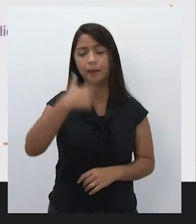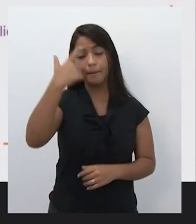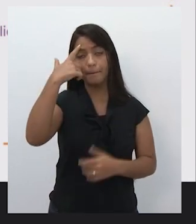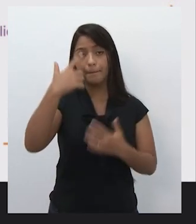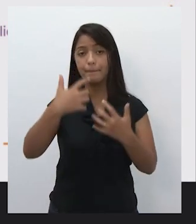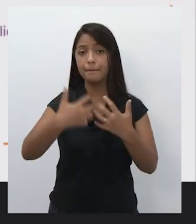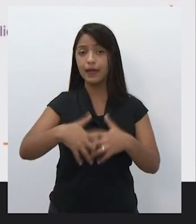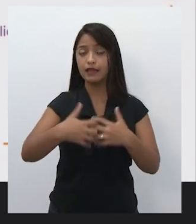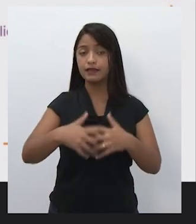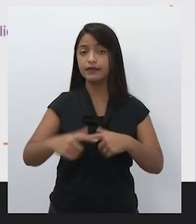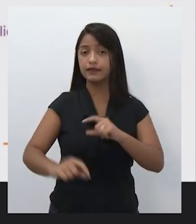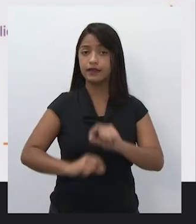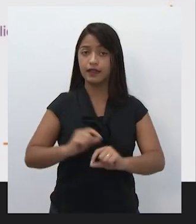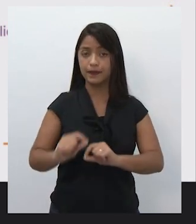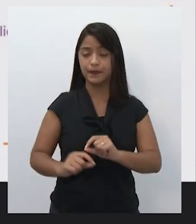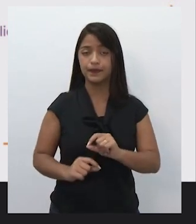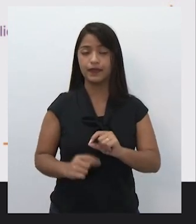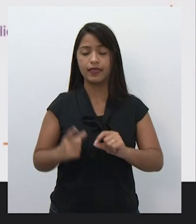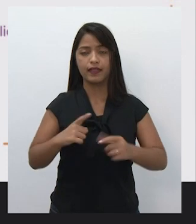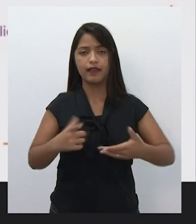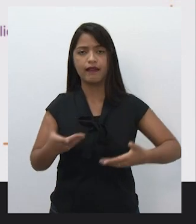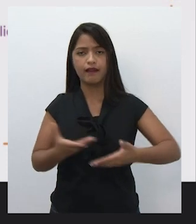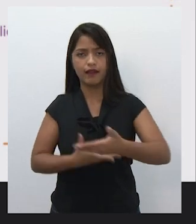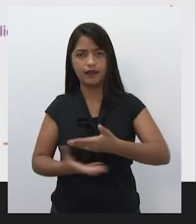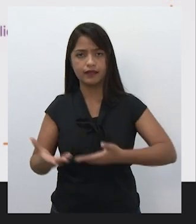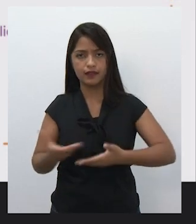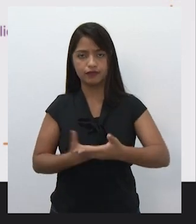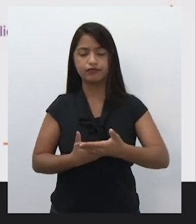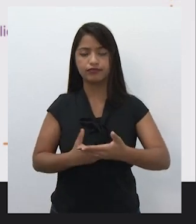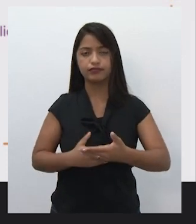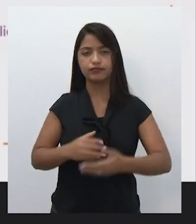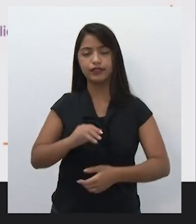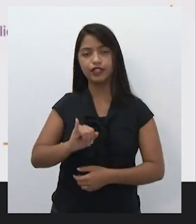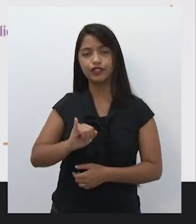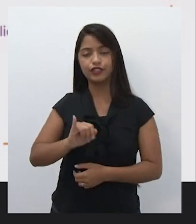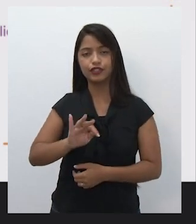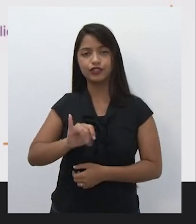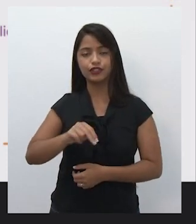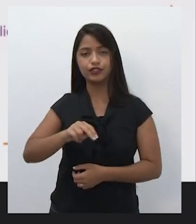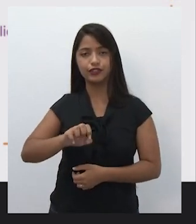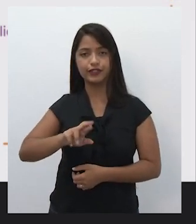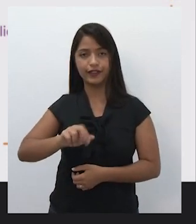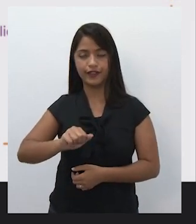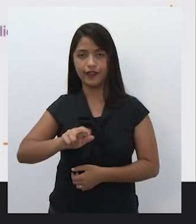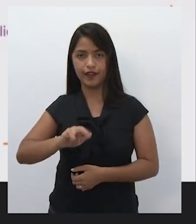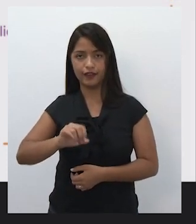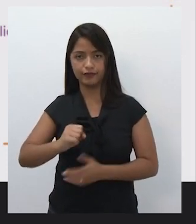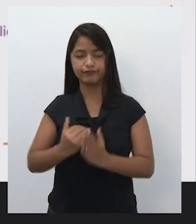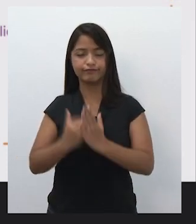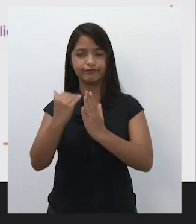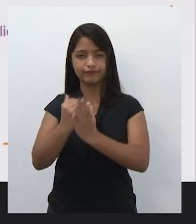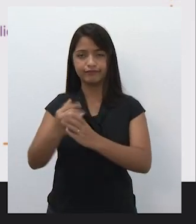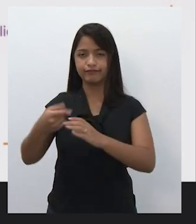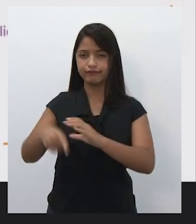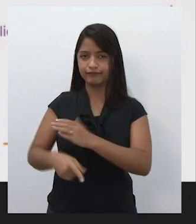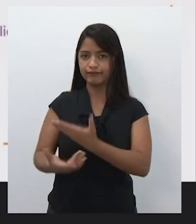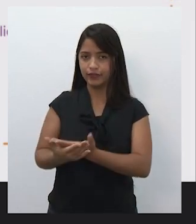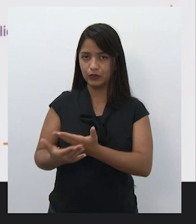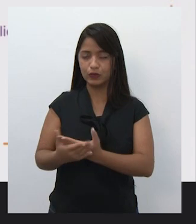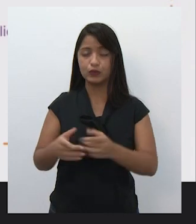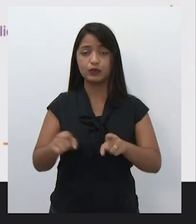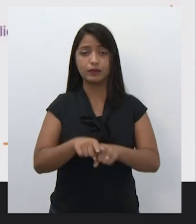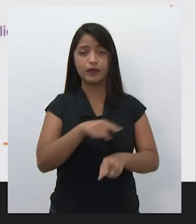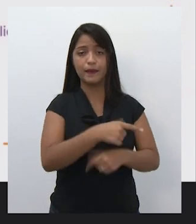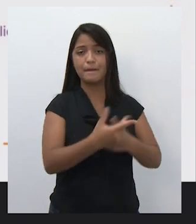relação entre os itinerários e a formação geral básica, existem quatro pontos de relação muito